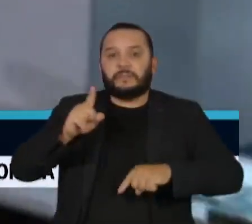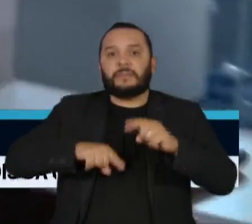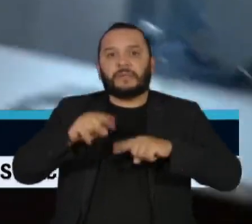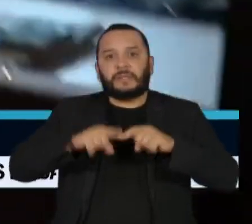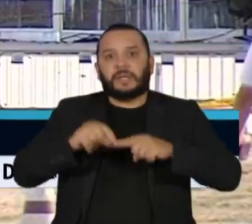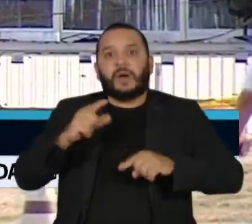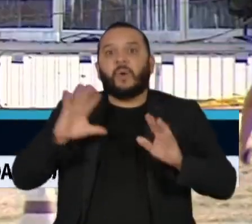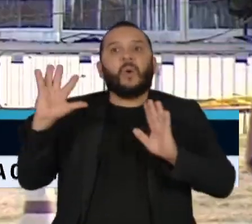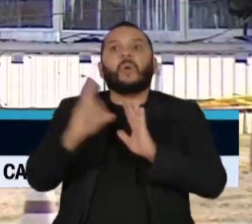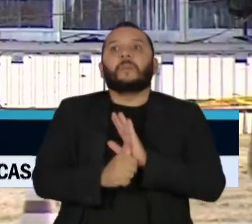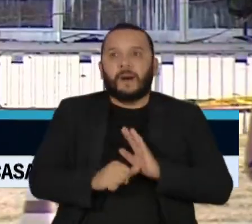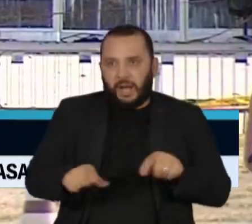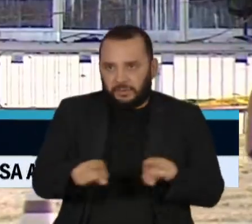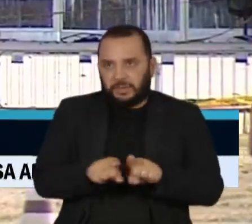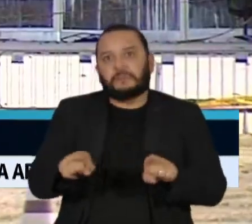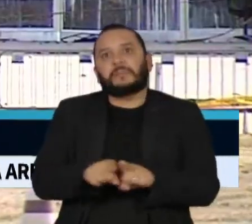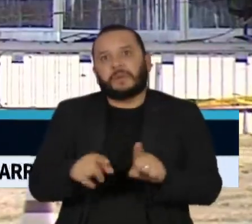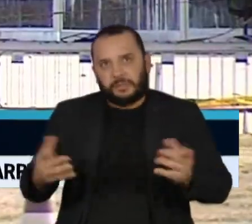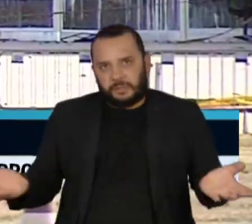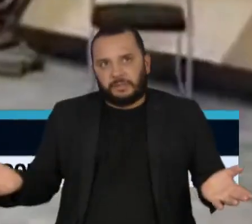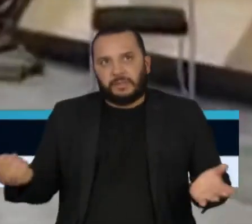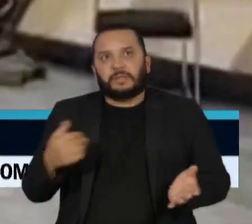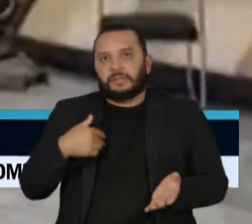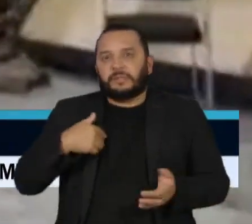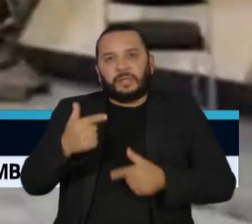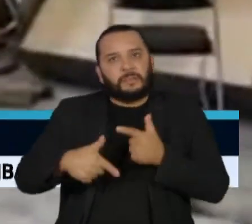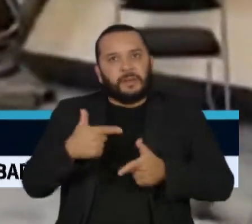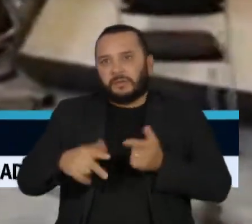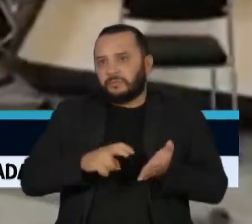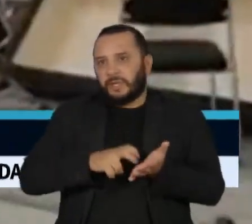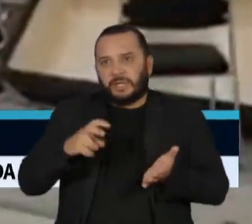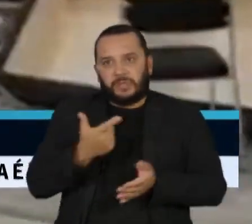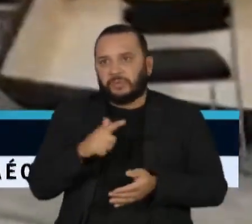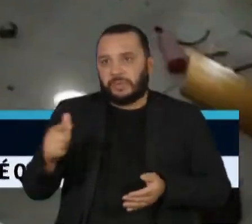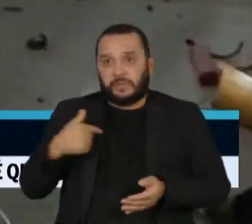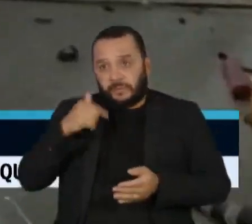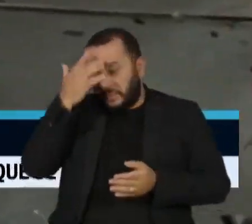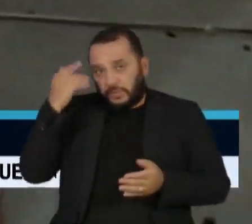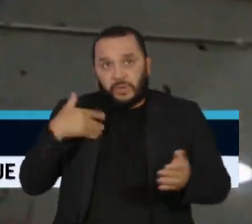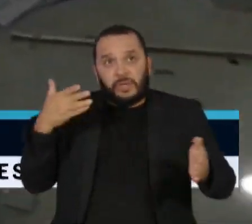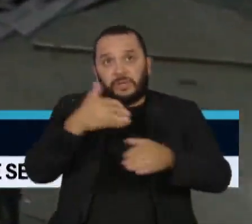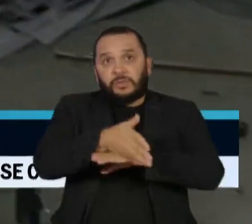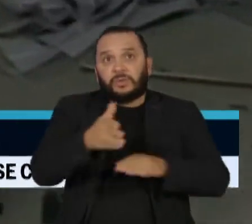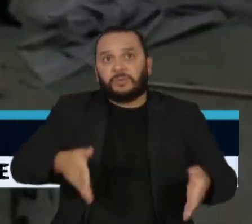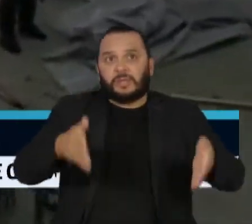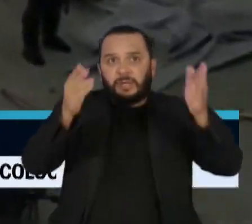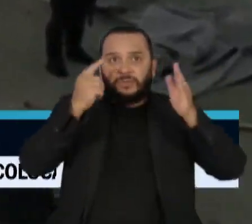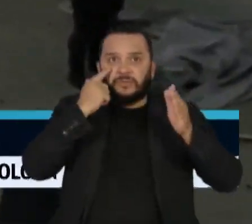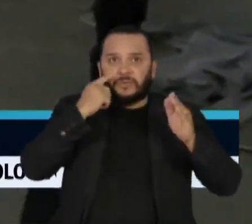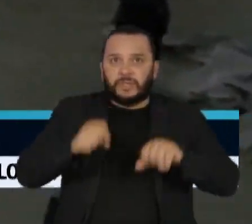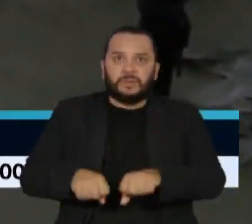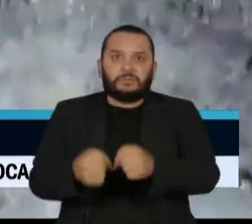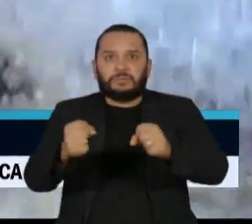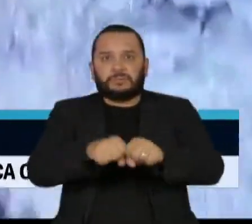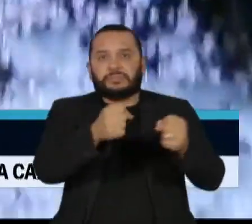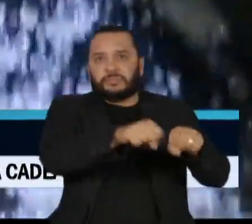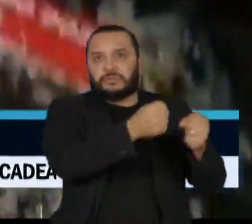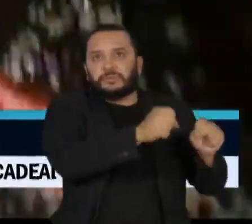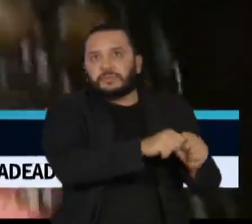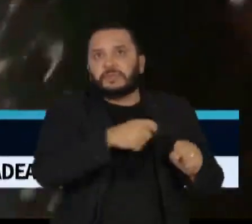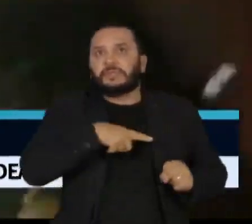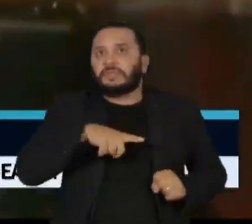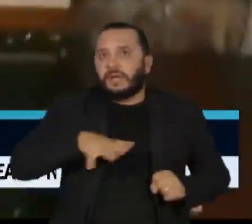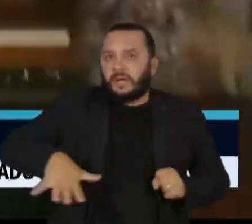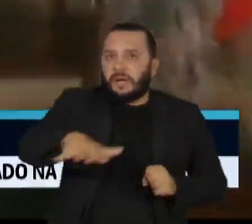objetos, roubada. Não houve expediente pela manhã. Quem teve acesso ao prédio pôde ver um cenário de destruição. O gabinete